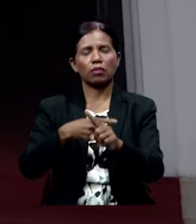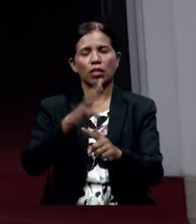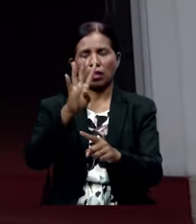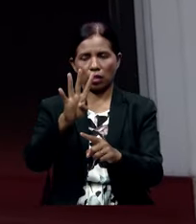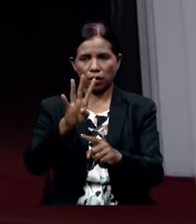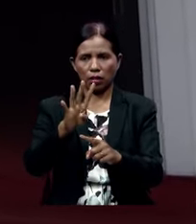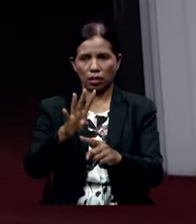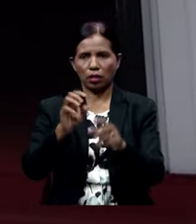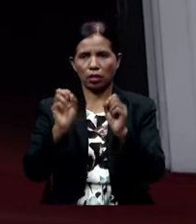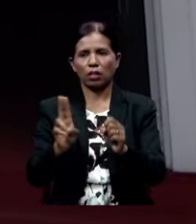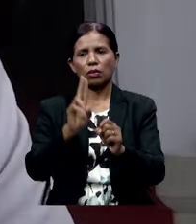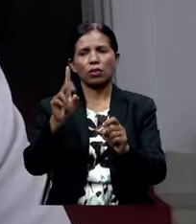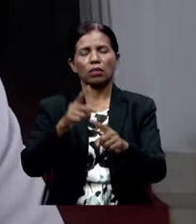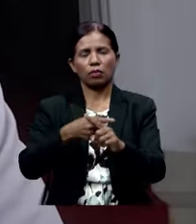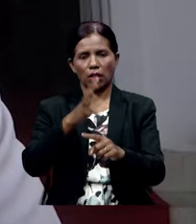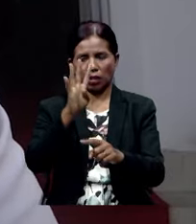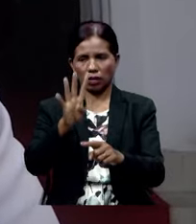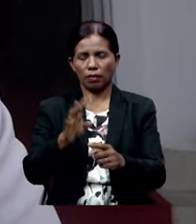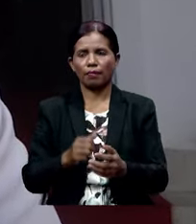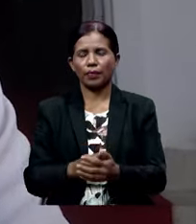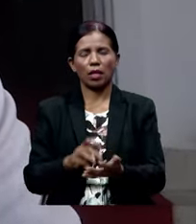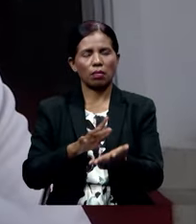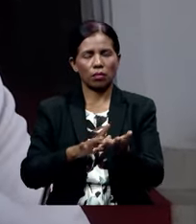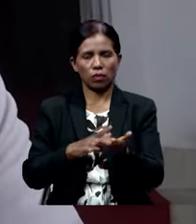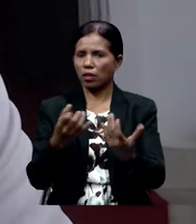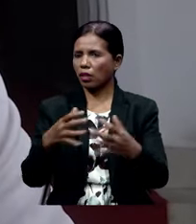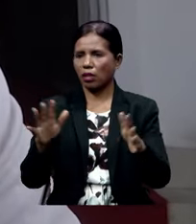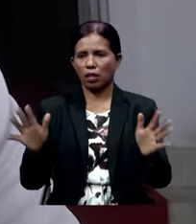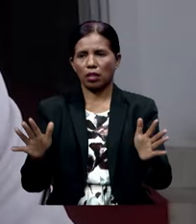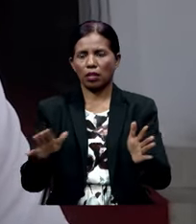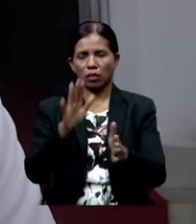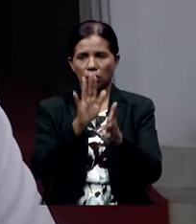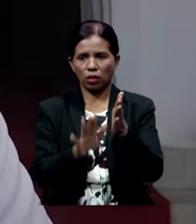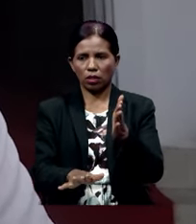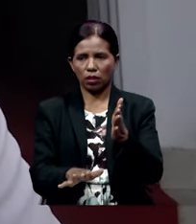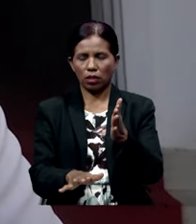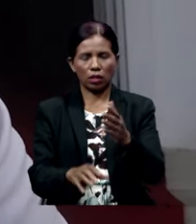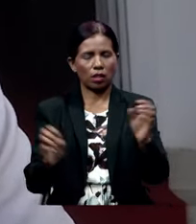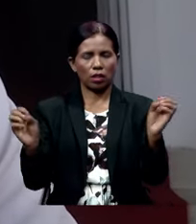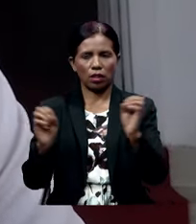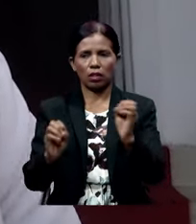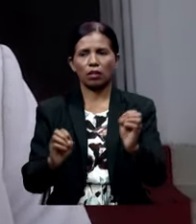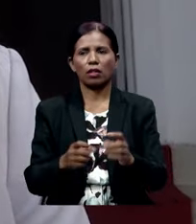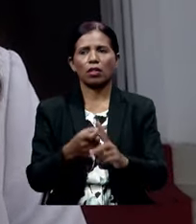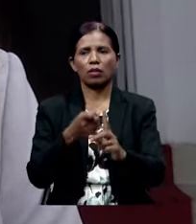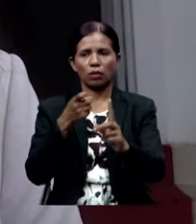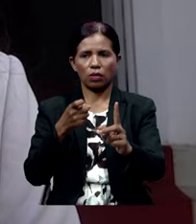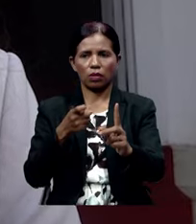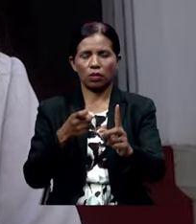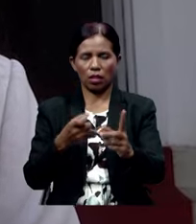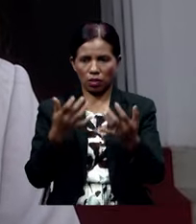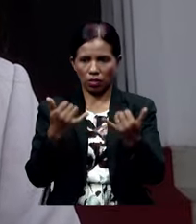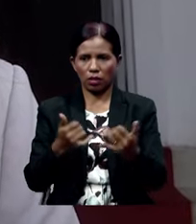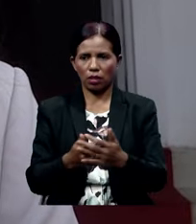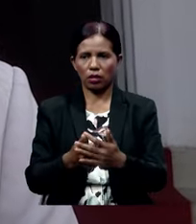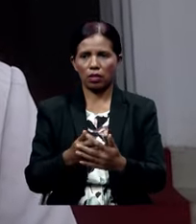quer tem ser executa fulang hat ne lar. Stock out ai mur memak baixo de no standar. Quer dizer husi. Normalmente